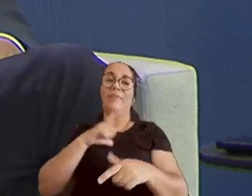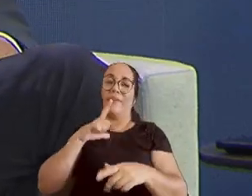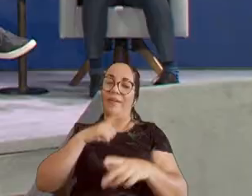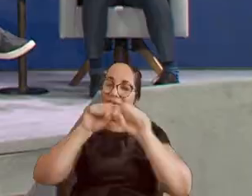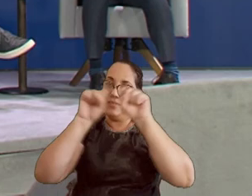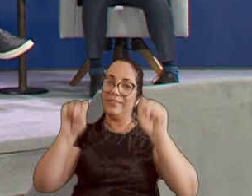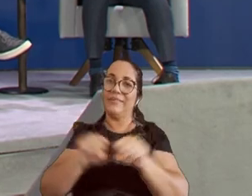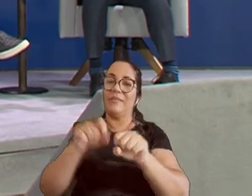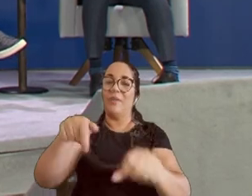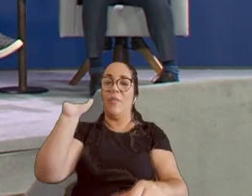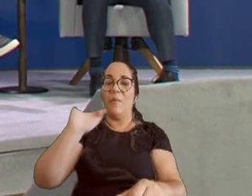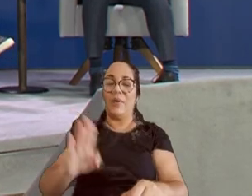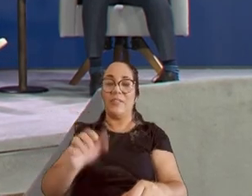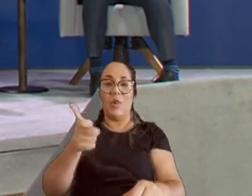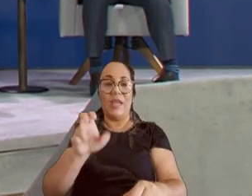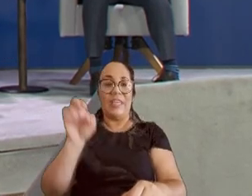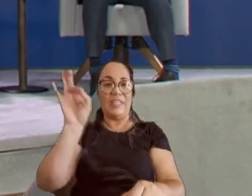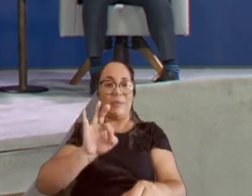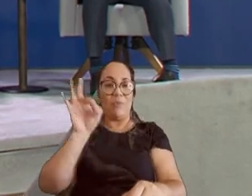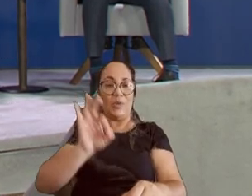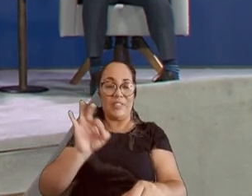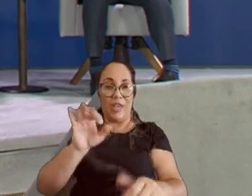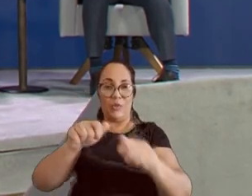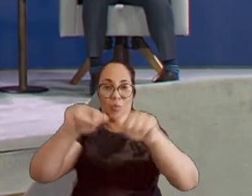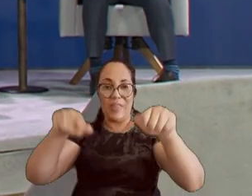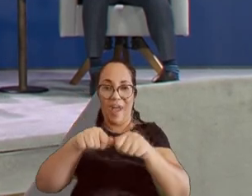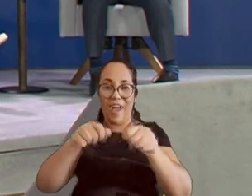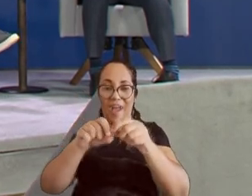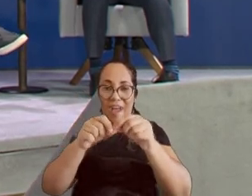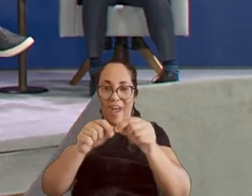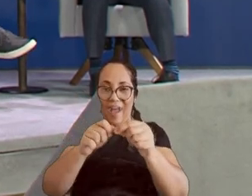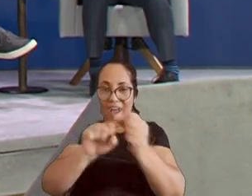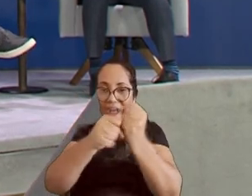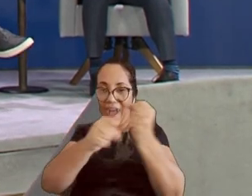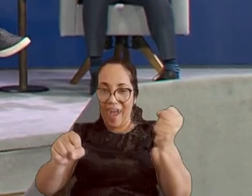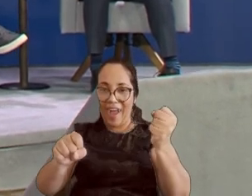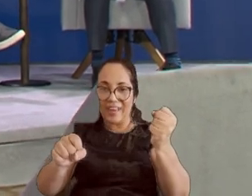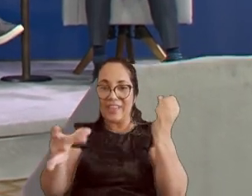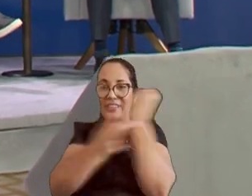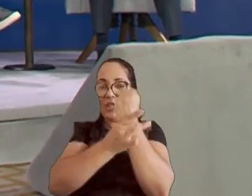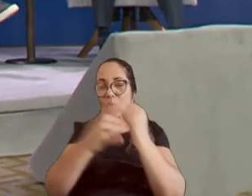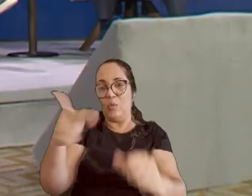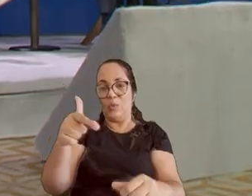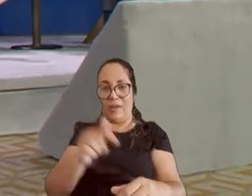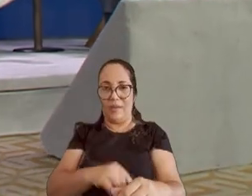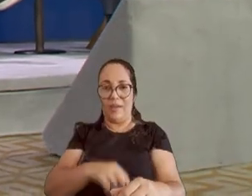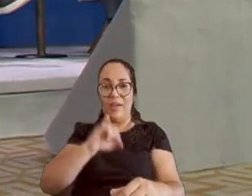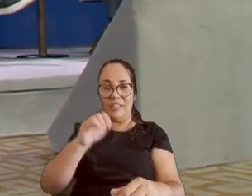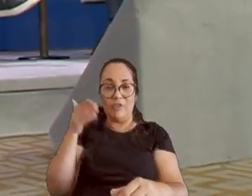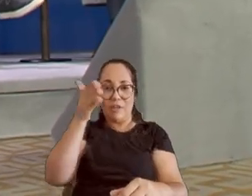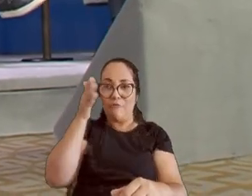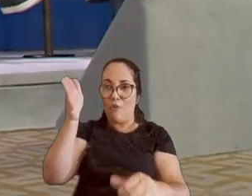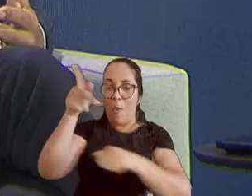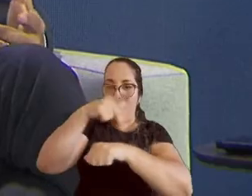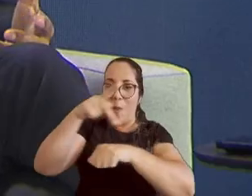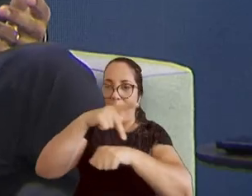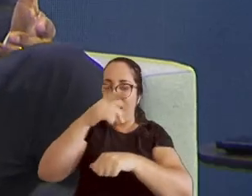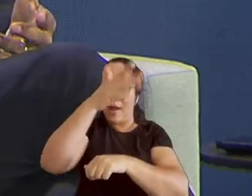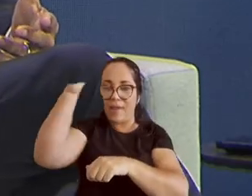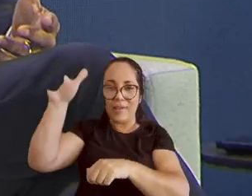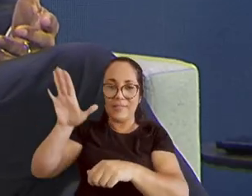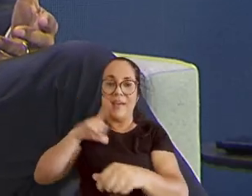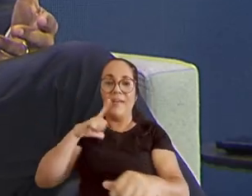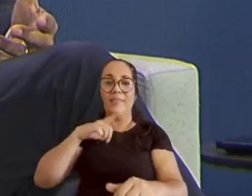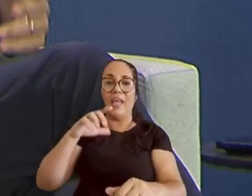15% da área segurado se você for para qualquer país minimamente desenvolvida 90 100% uma questão de segurança